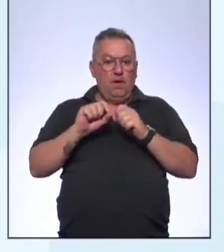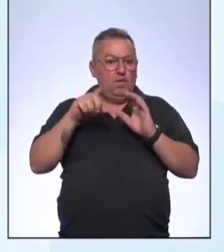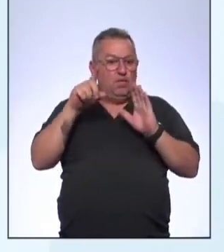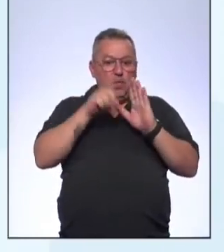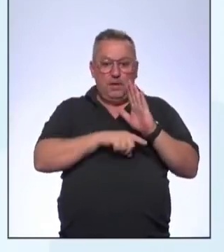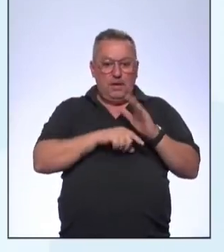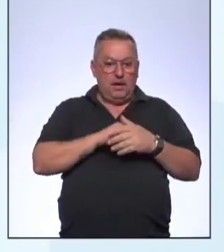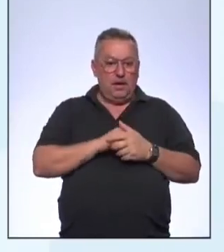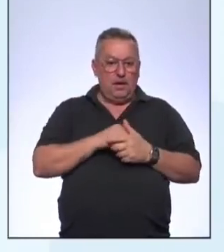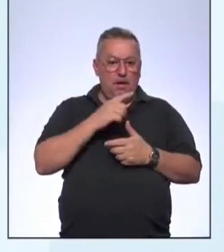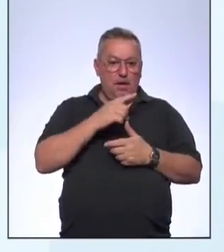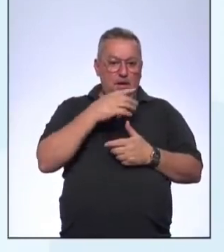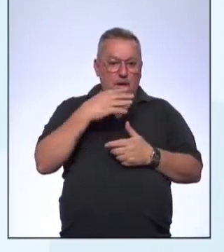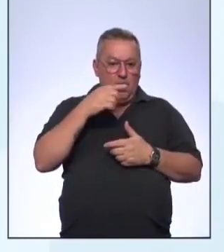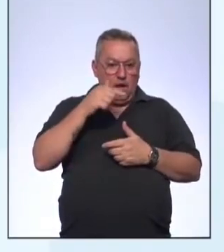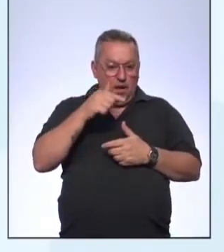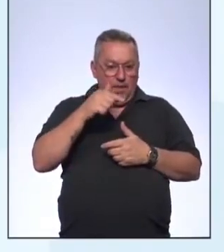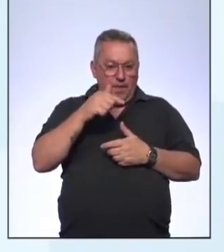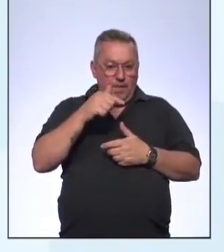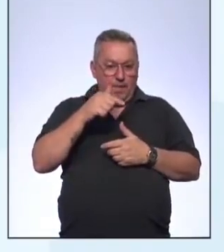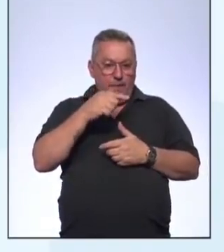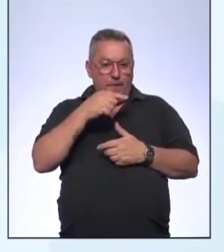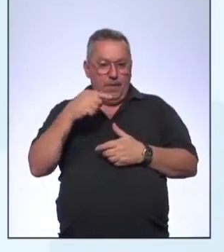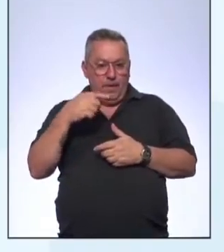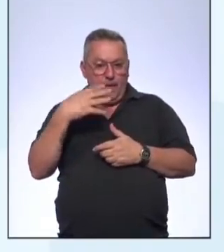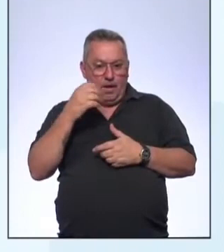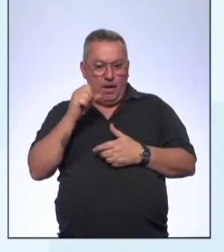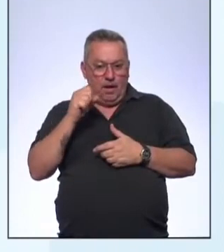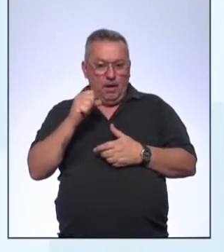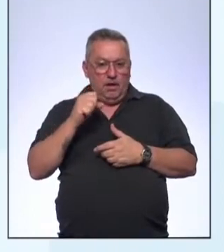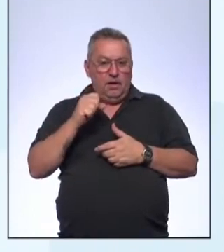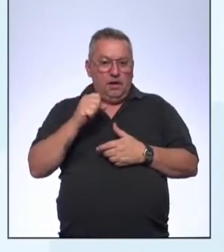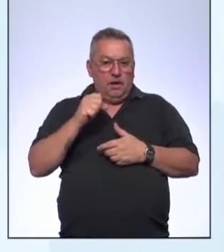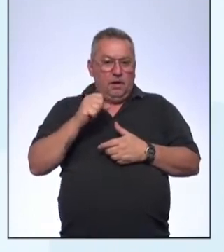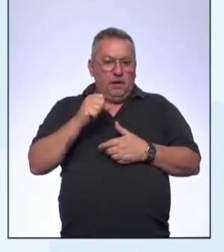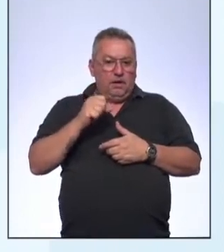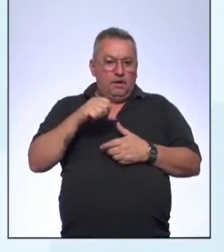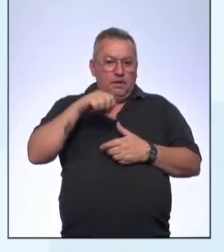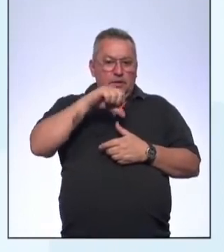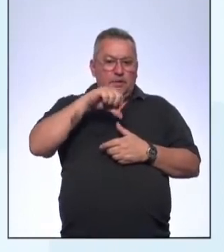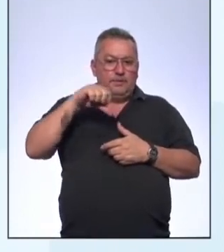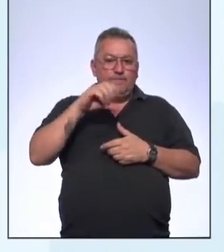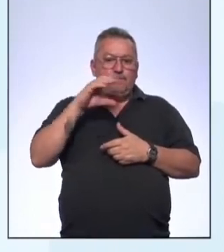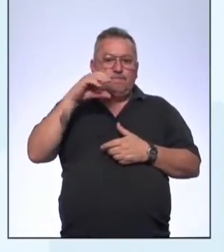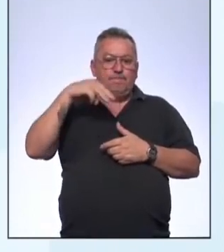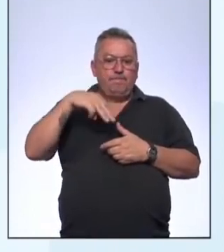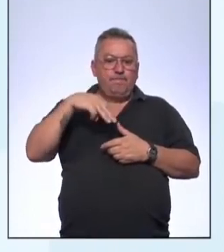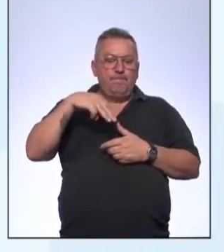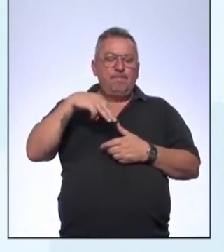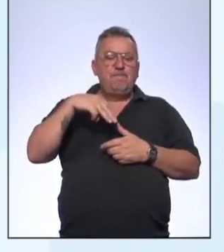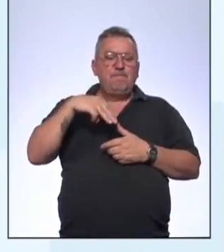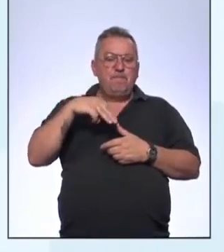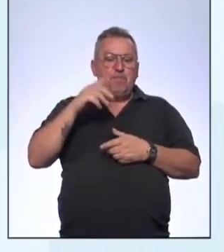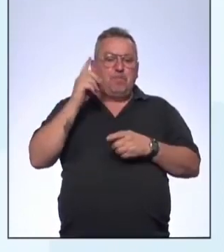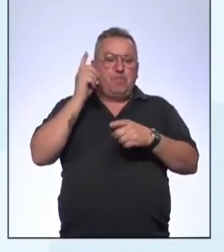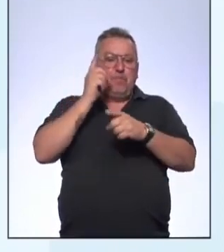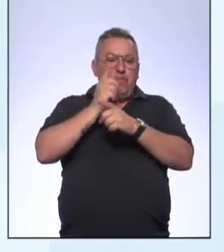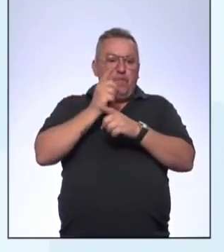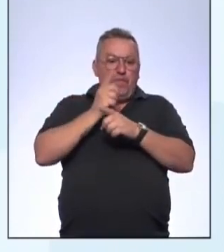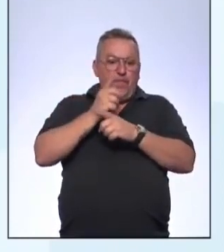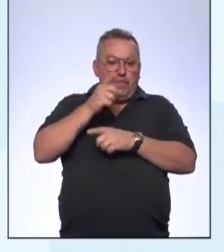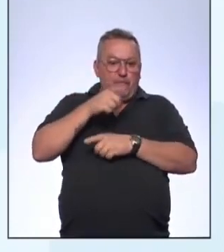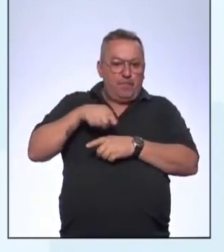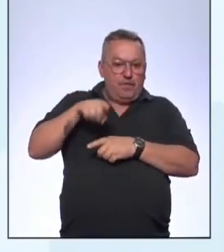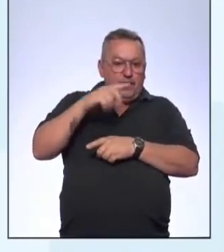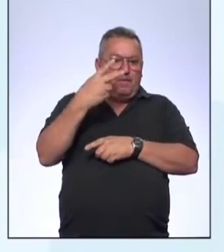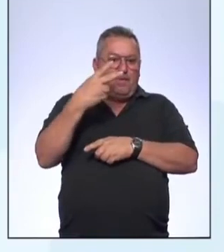Subtrai. 147 menos 48 dá 99. Então, eu encontro a área aí